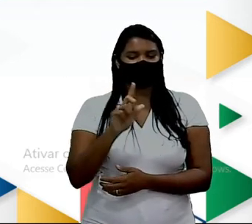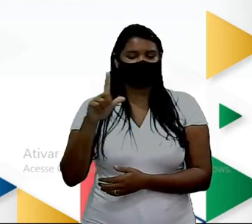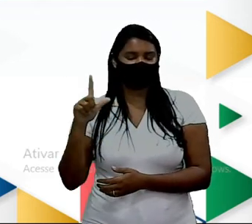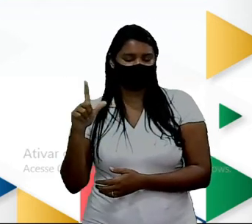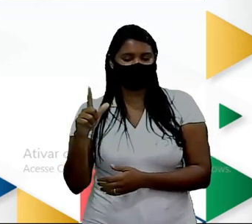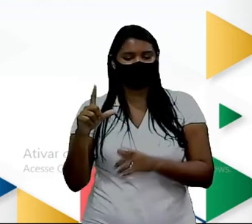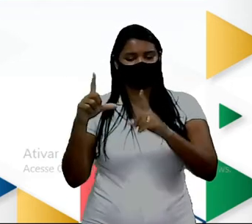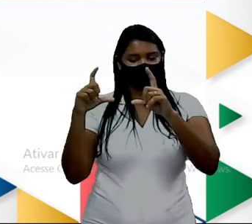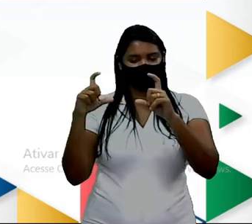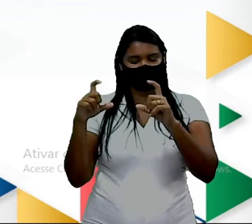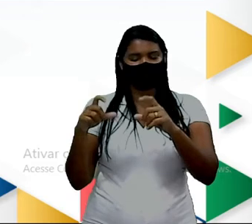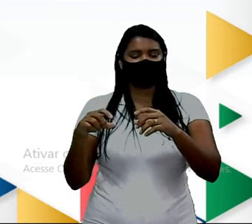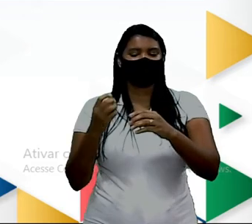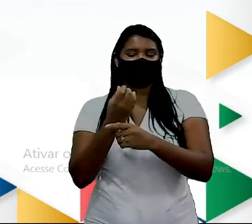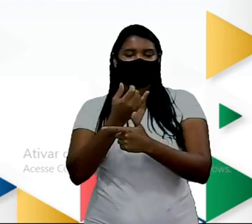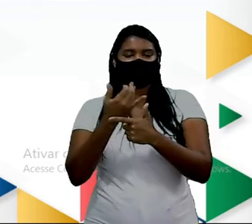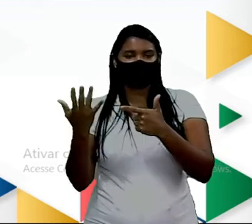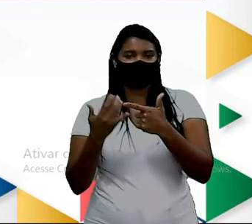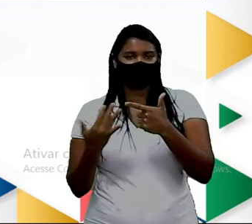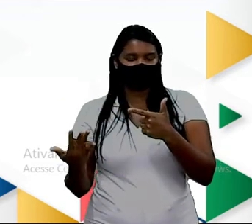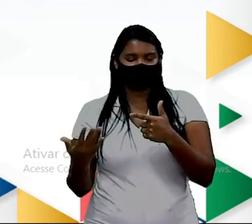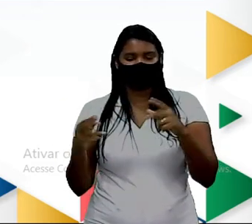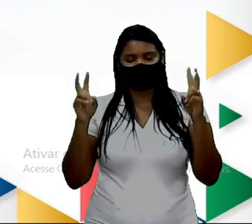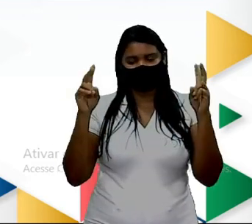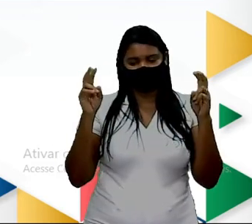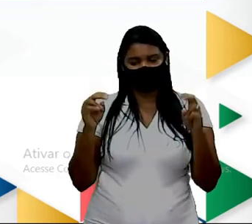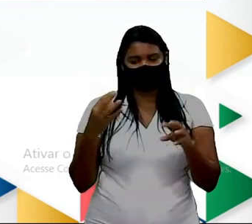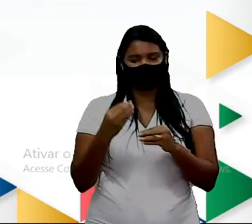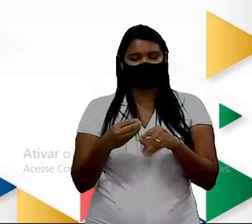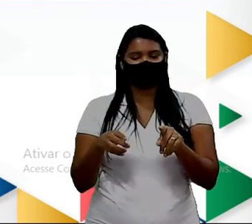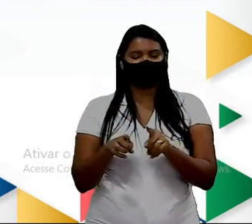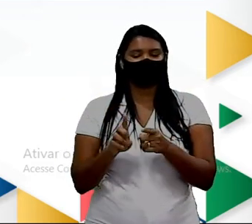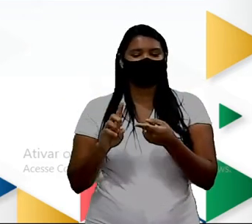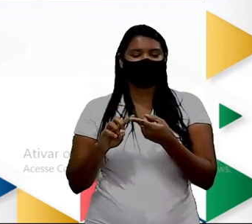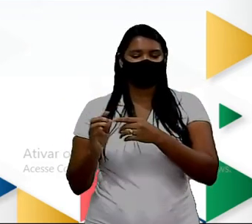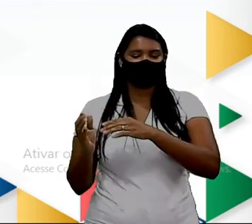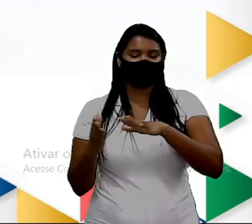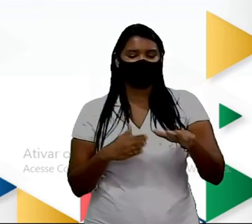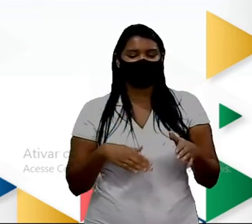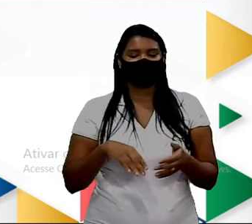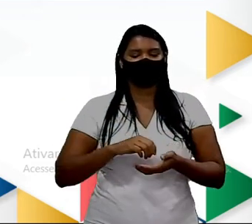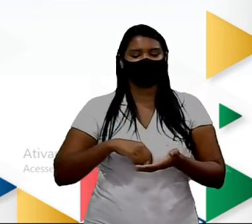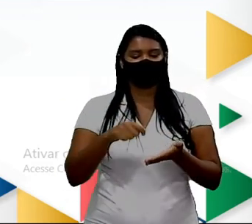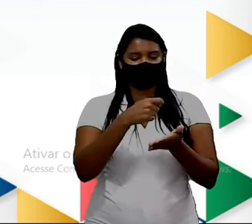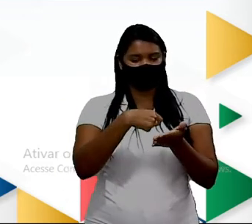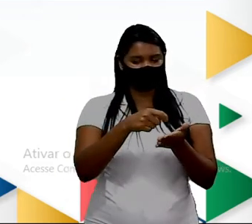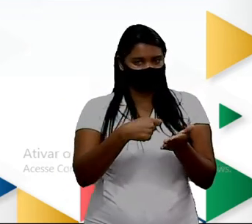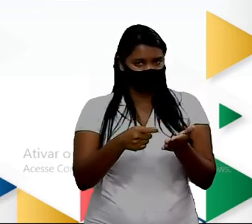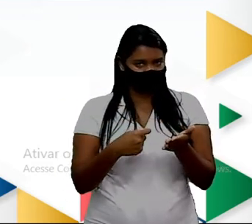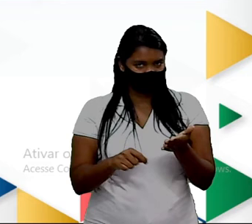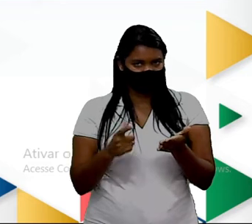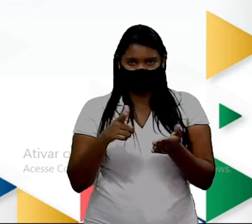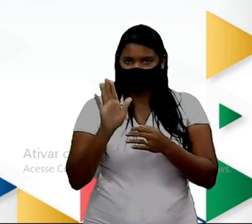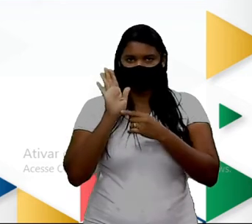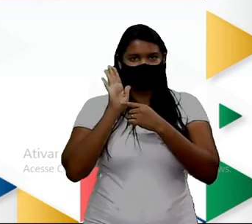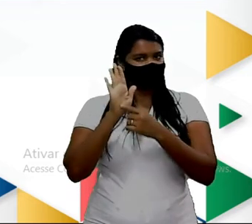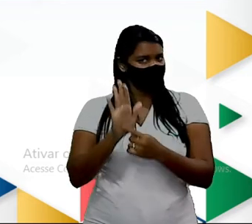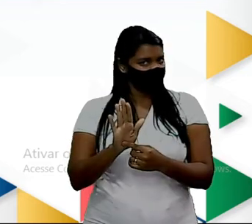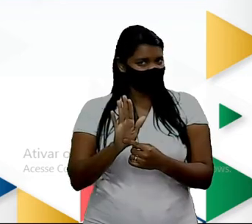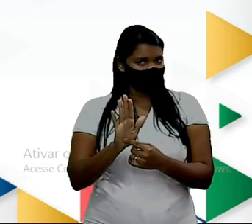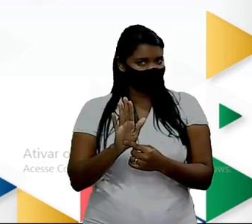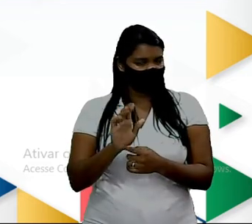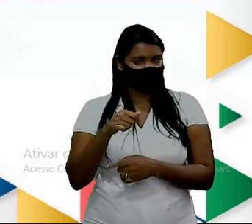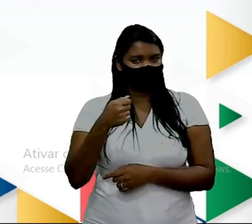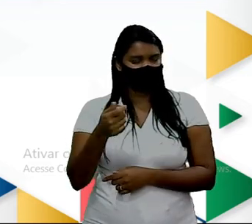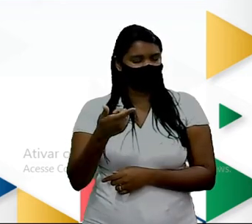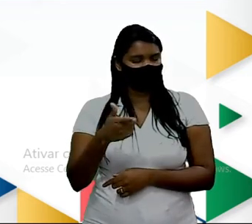da palavra álgebra, tá bom? Só que Al-Khawarizmi, ele só escreveu, ele não apresentou símbolo nenhum,